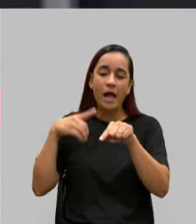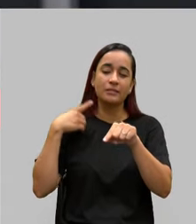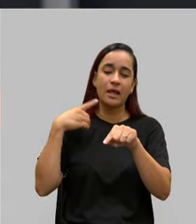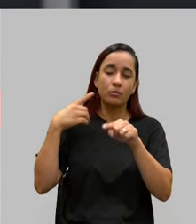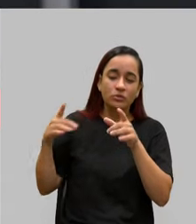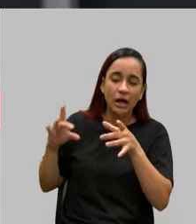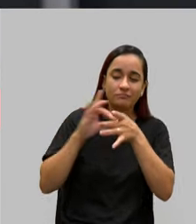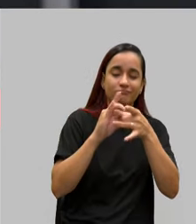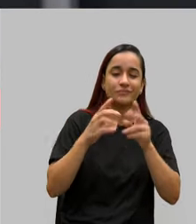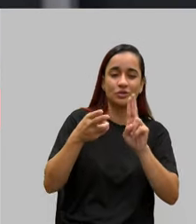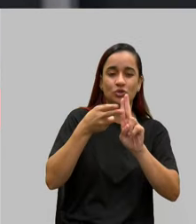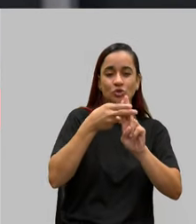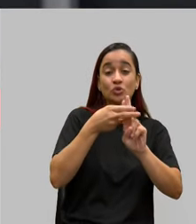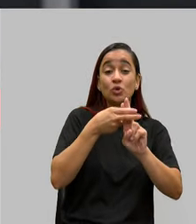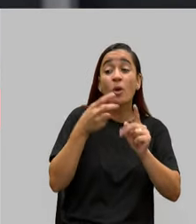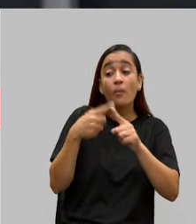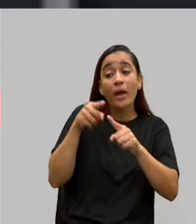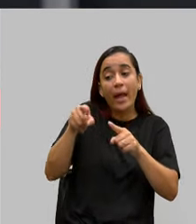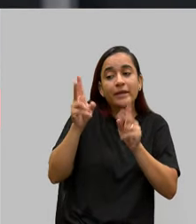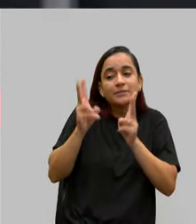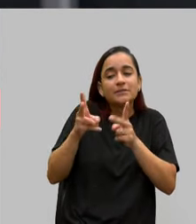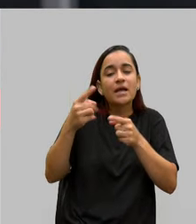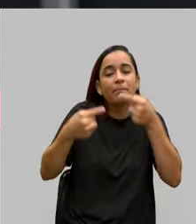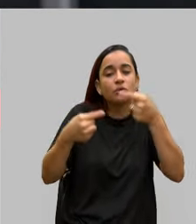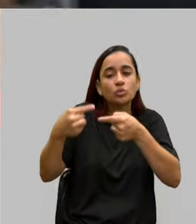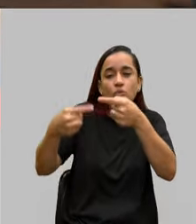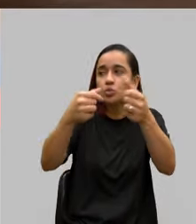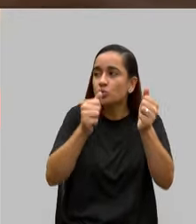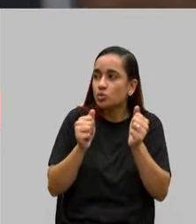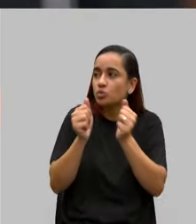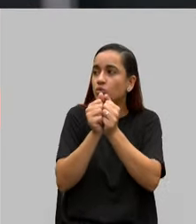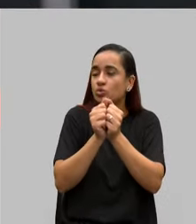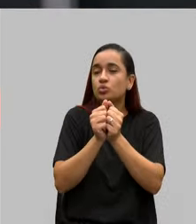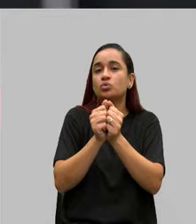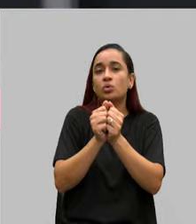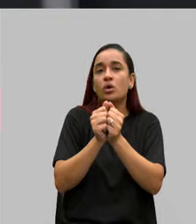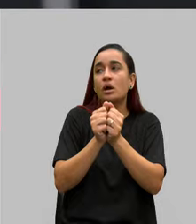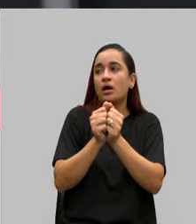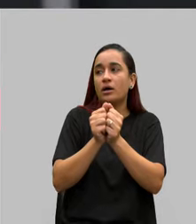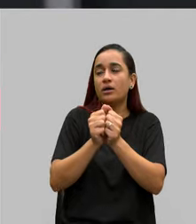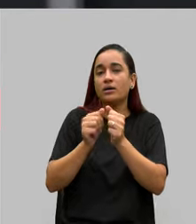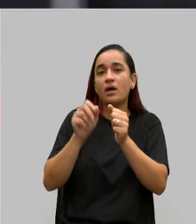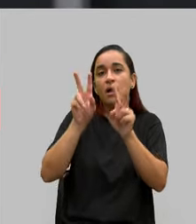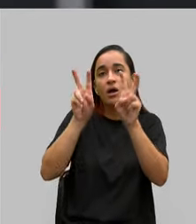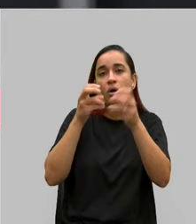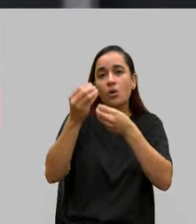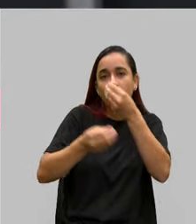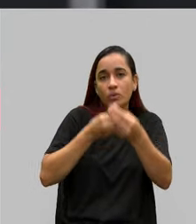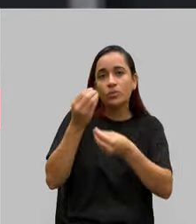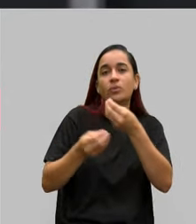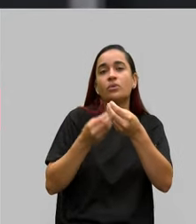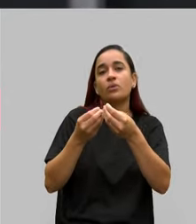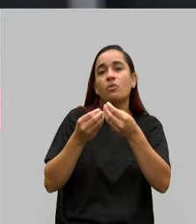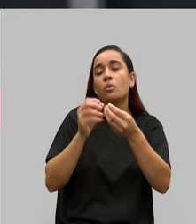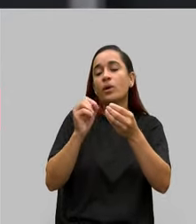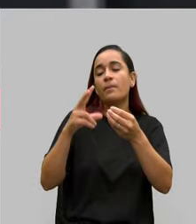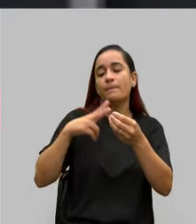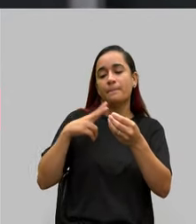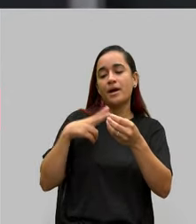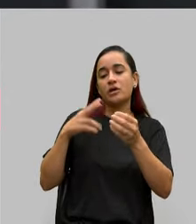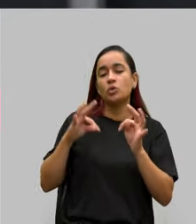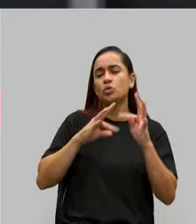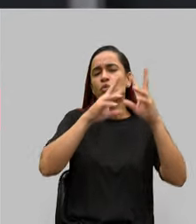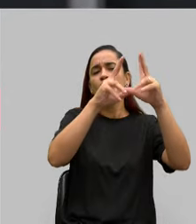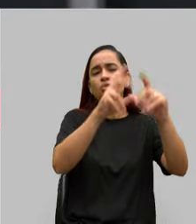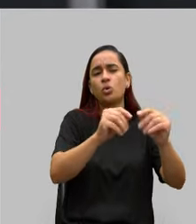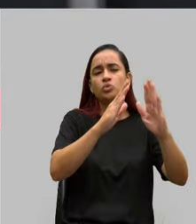gente de uma forma muito potente inclusive esse PL do SSA né onde o governo atual quer privatizar todos os hospitais da rede